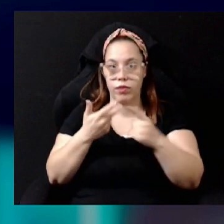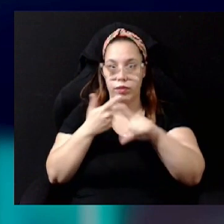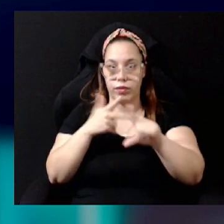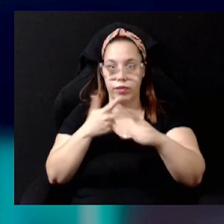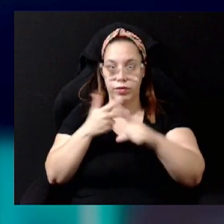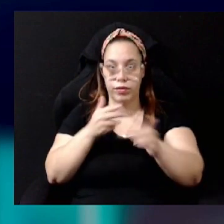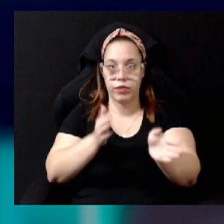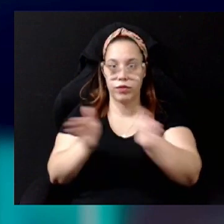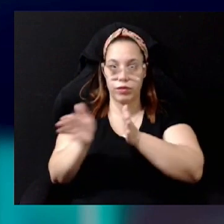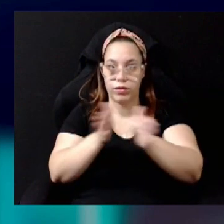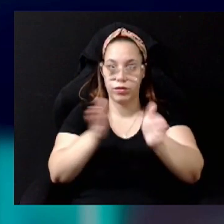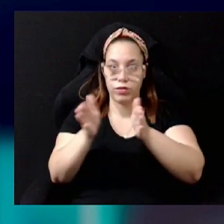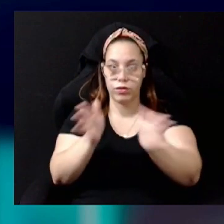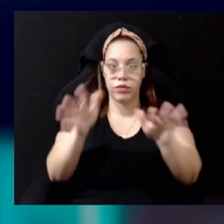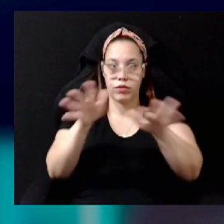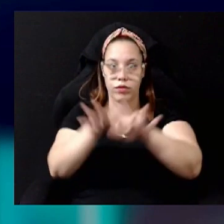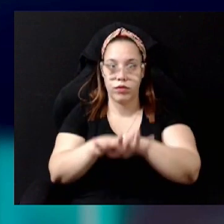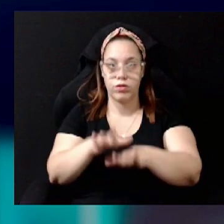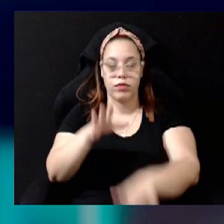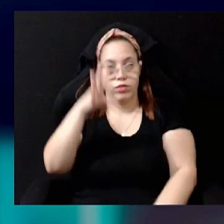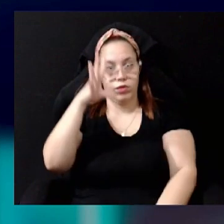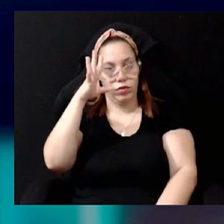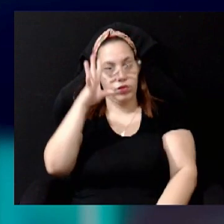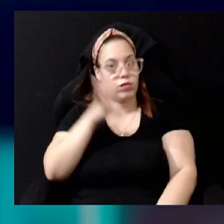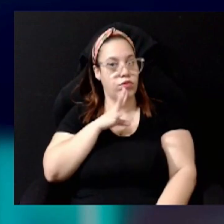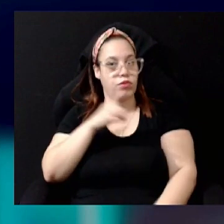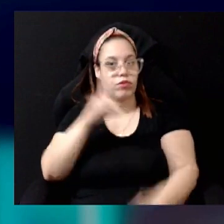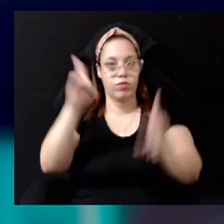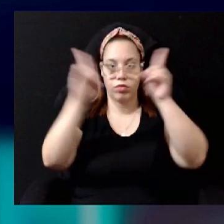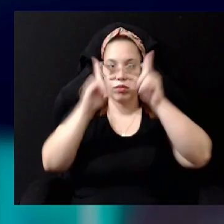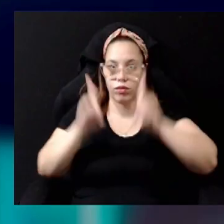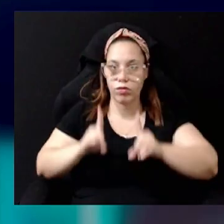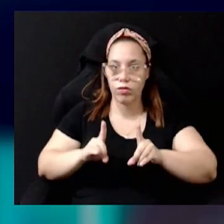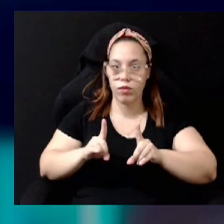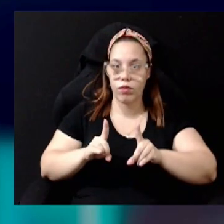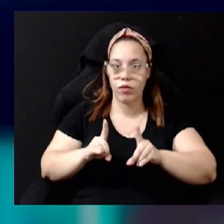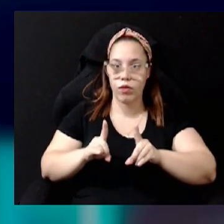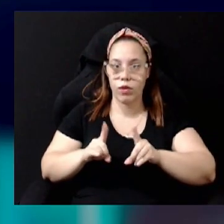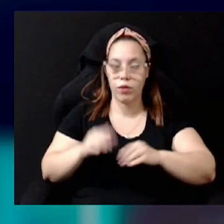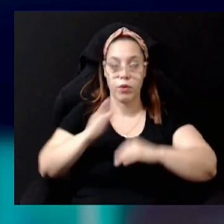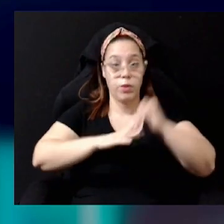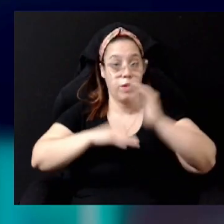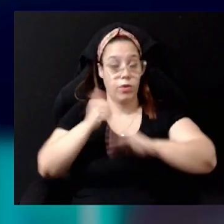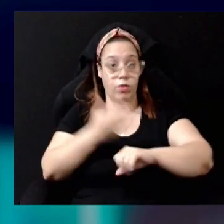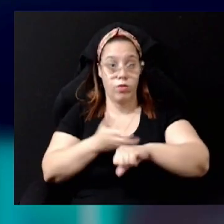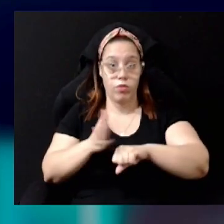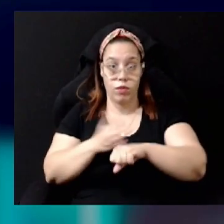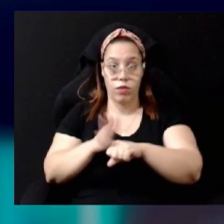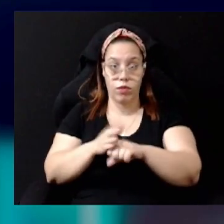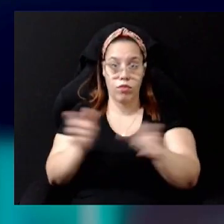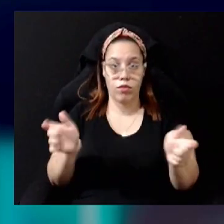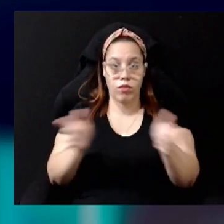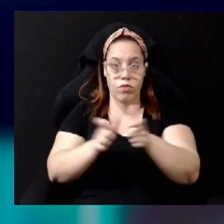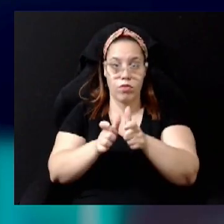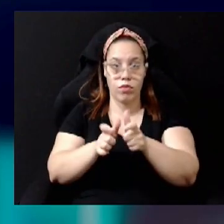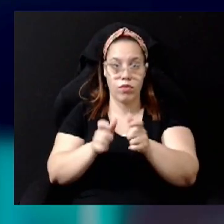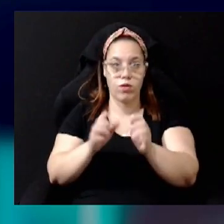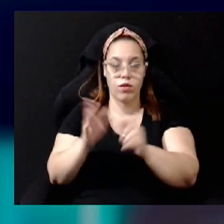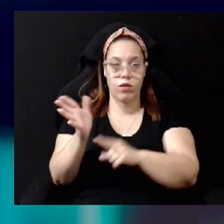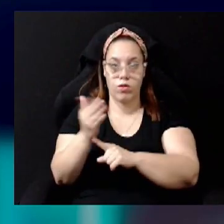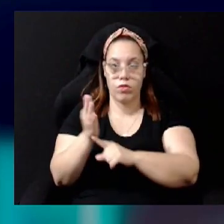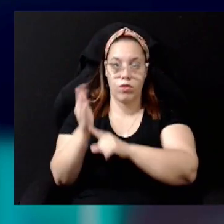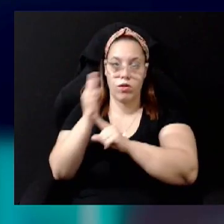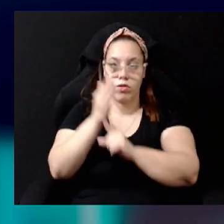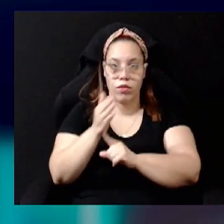e inclusão, conhecendo diversas deficiências, aspectos práticos da mobilidade reduzida, tecnologia assistiva e símbolos